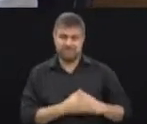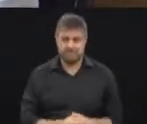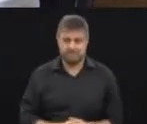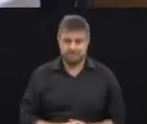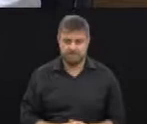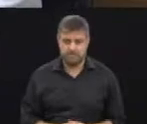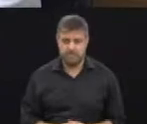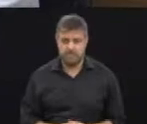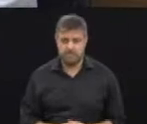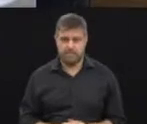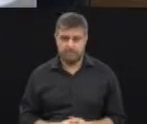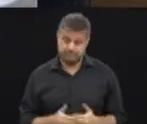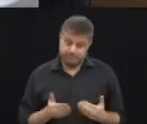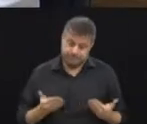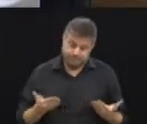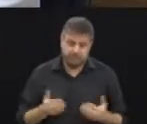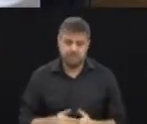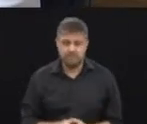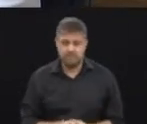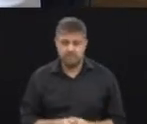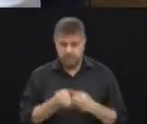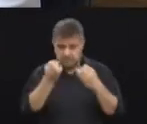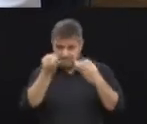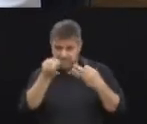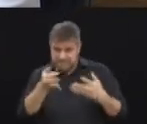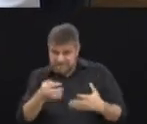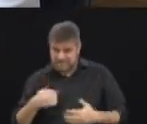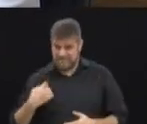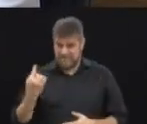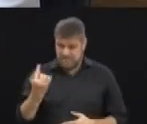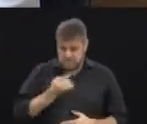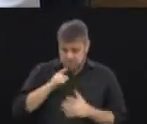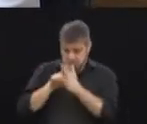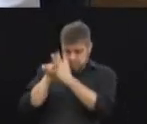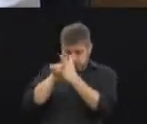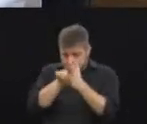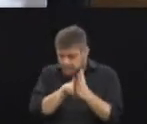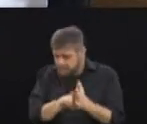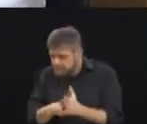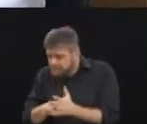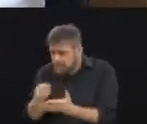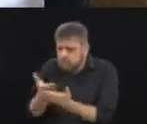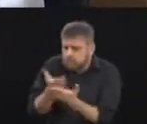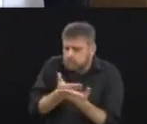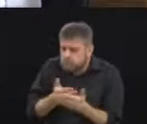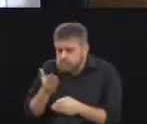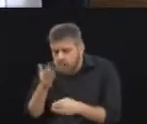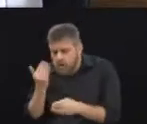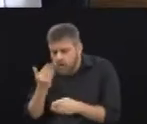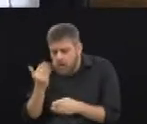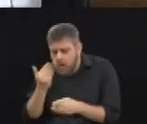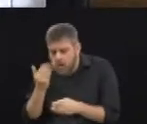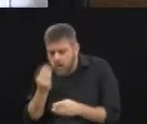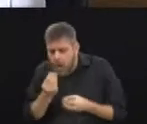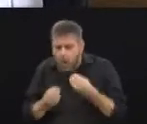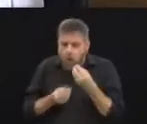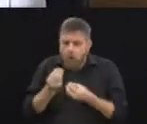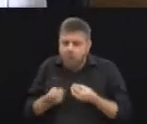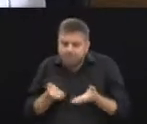daí também é tudo, vamos dizer assim, a gente vai pesquisando isso daí para ver